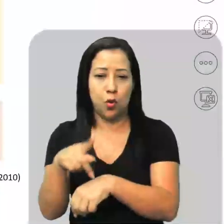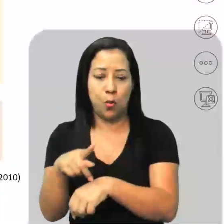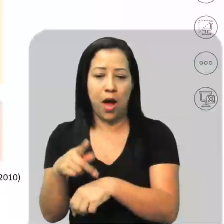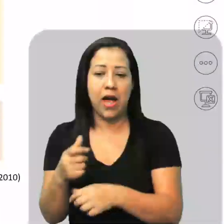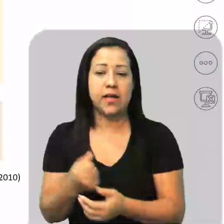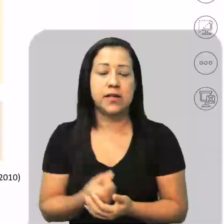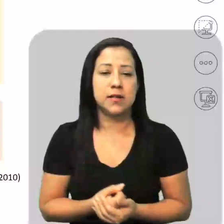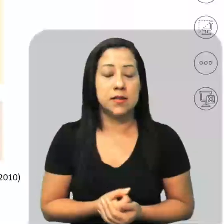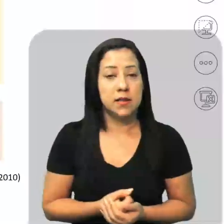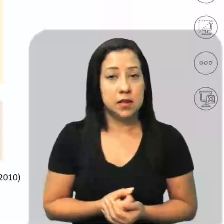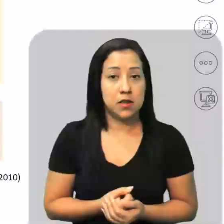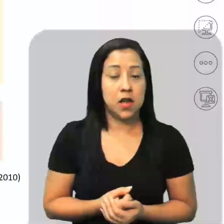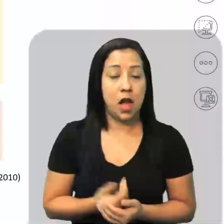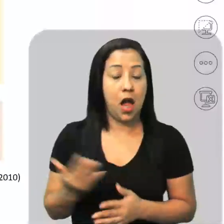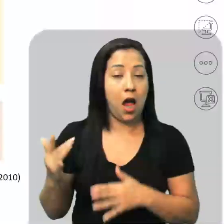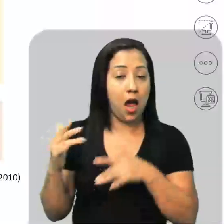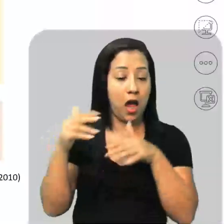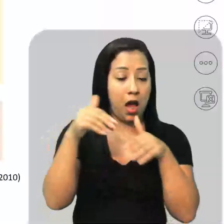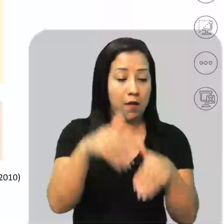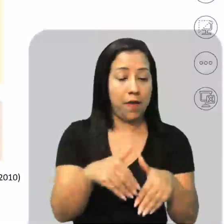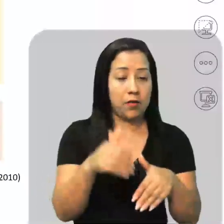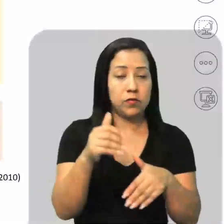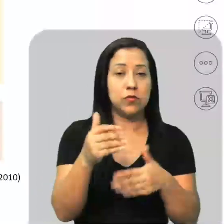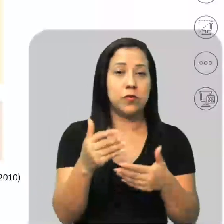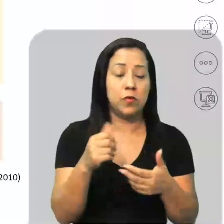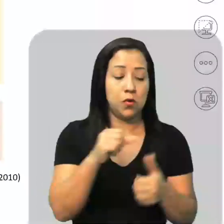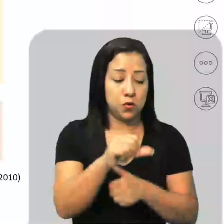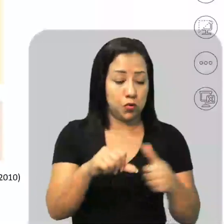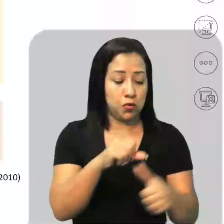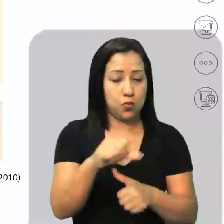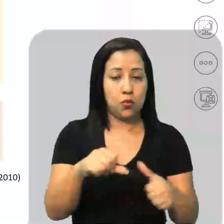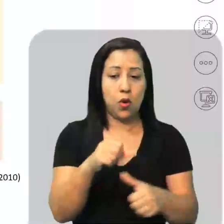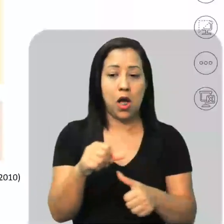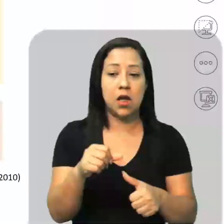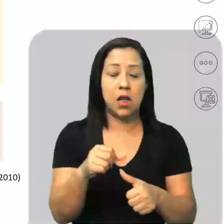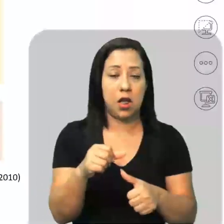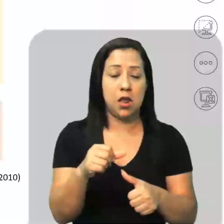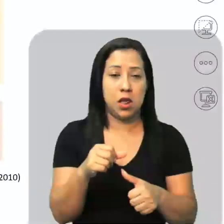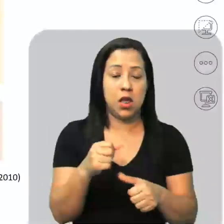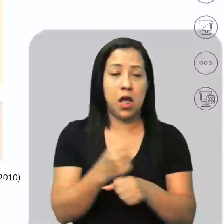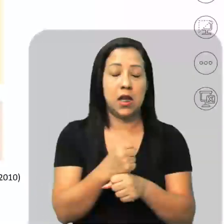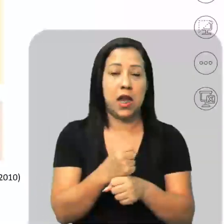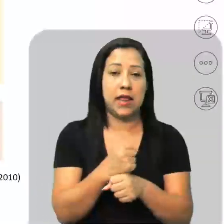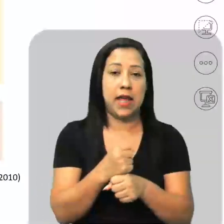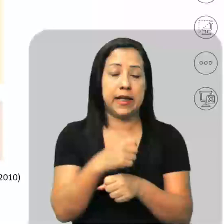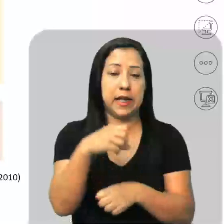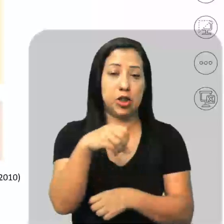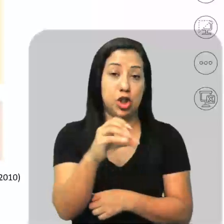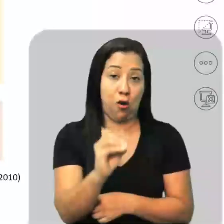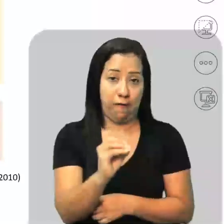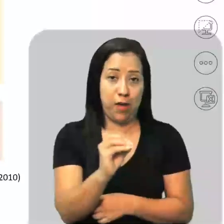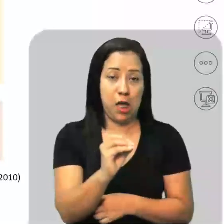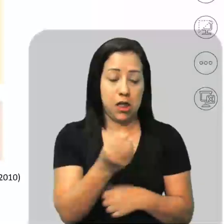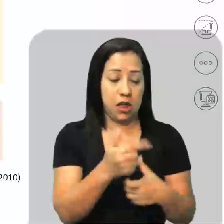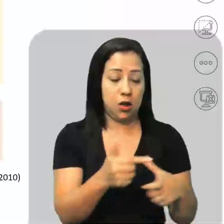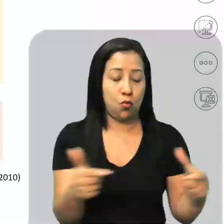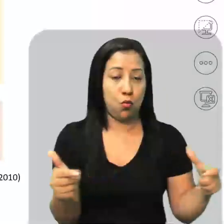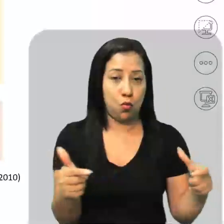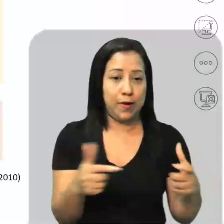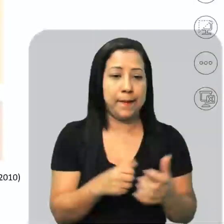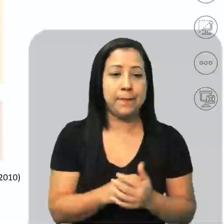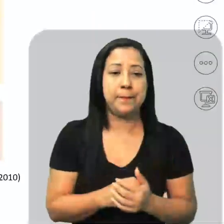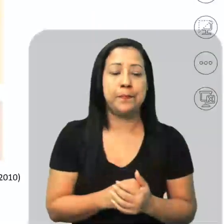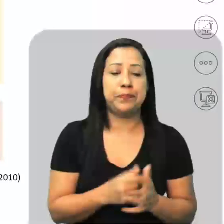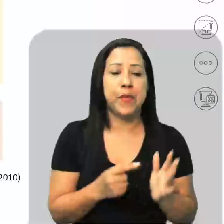de industrialização tardia iniciaram a sua transição demográfica apenas na década de 90, como é o caso do Brasil. A primeira fase, século XVIII,